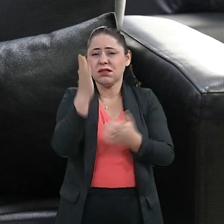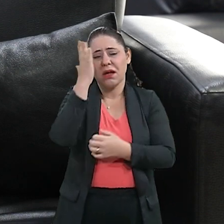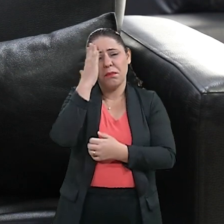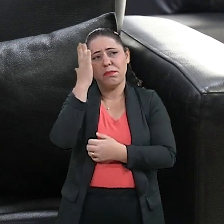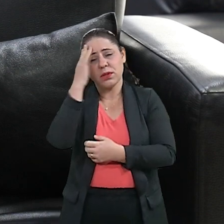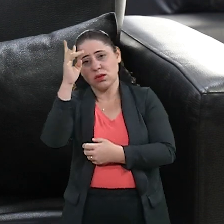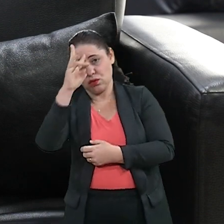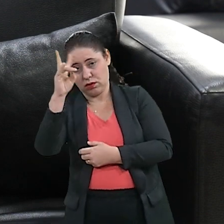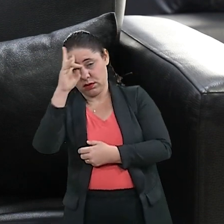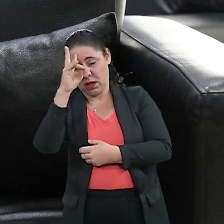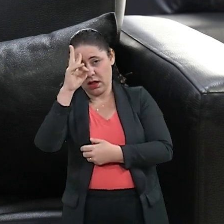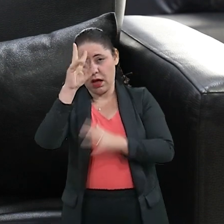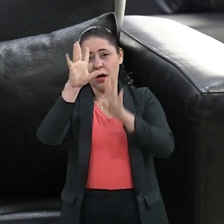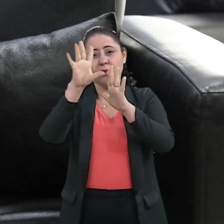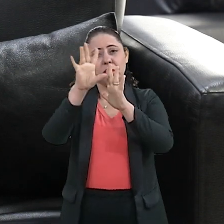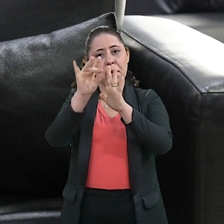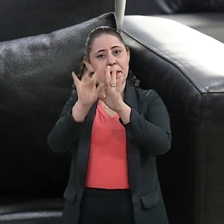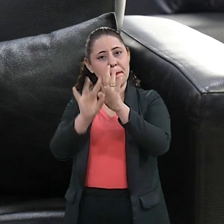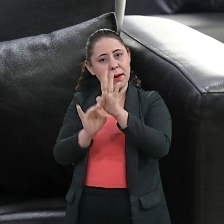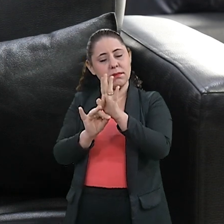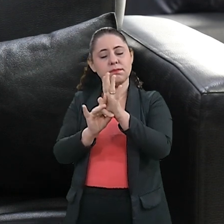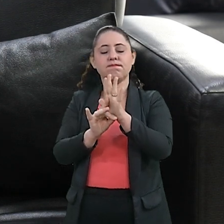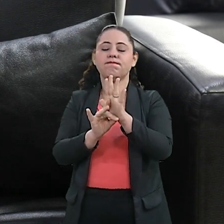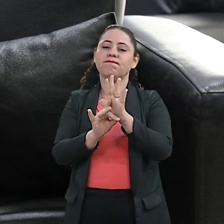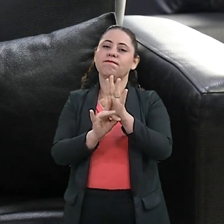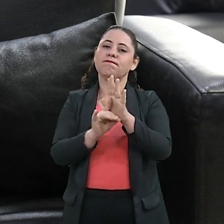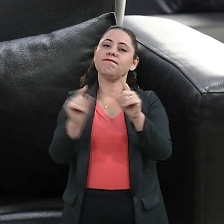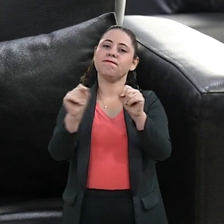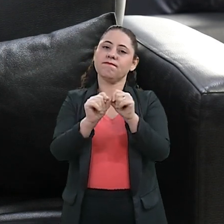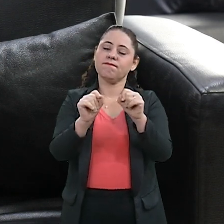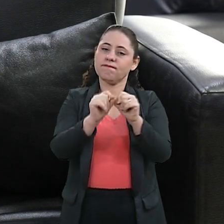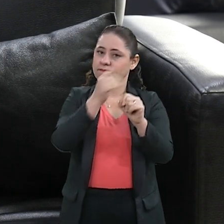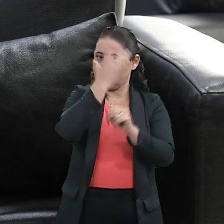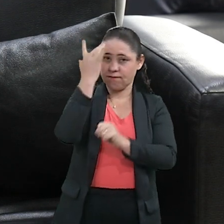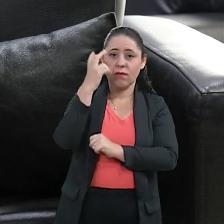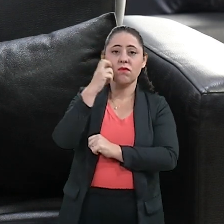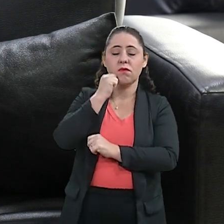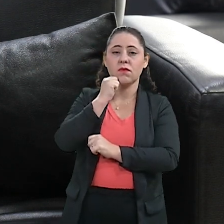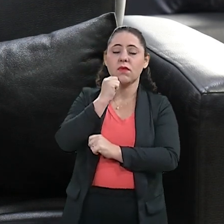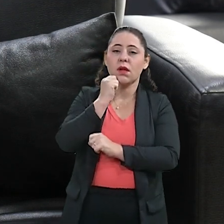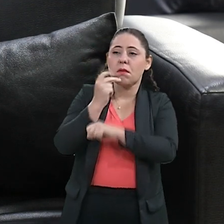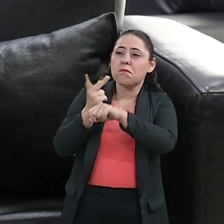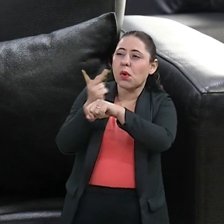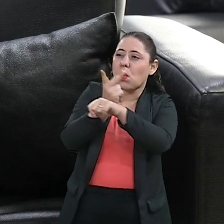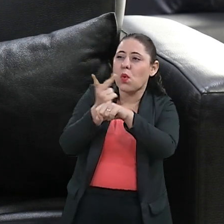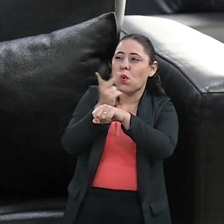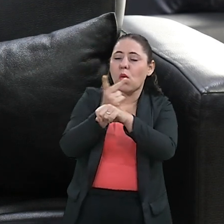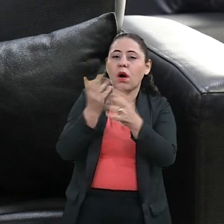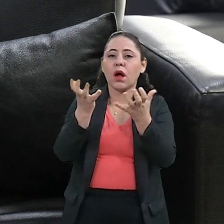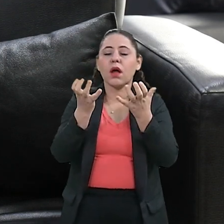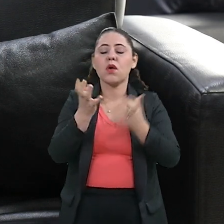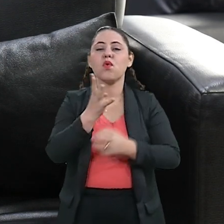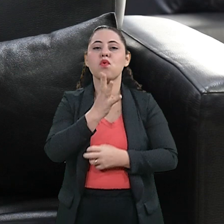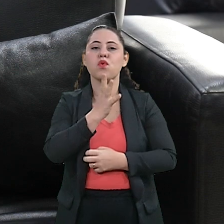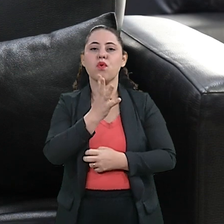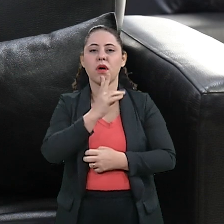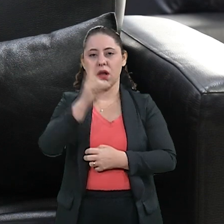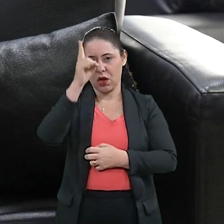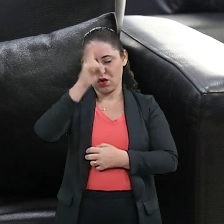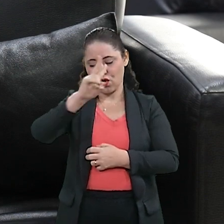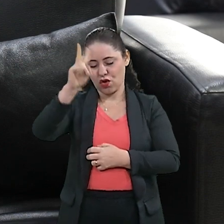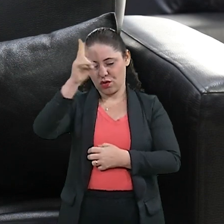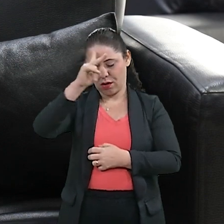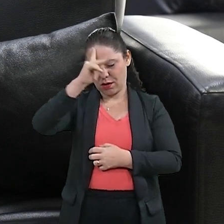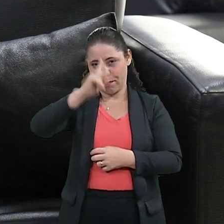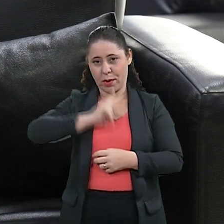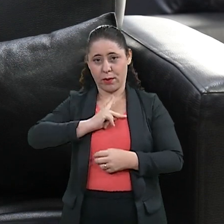série de fatores que levam à possibilidade de uma busca daquilo